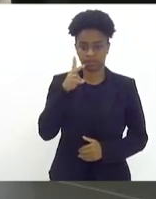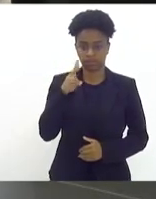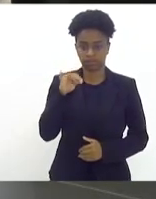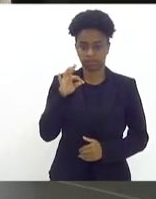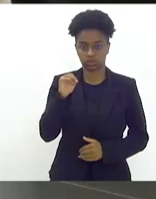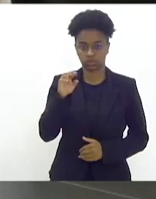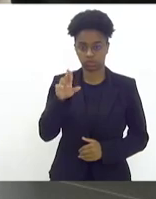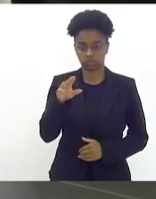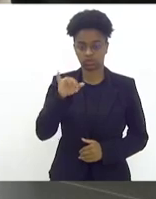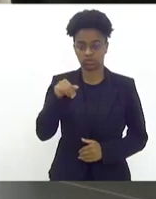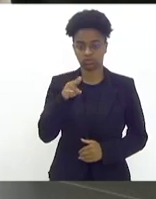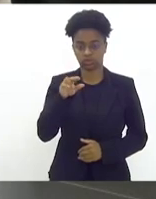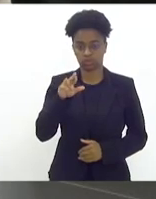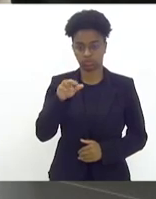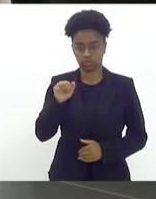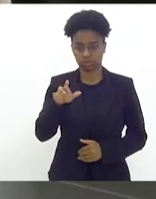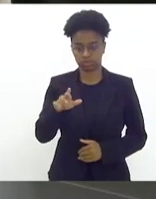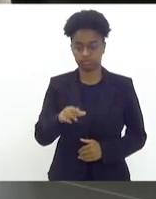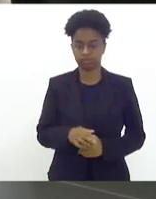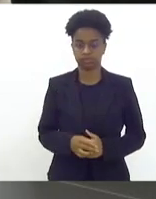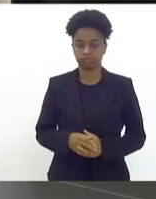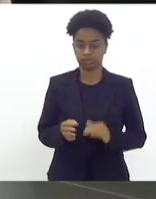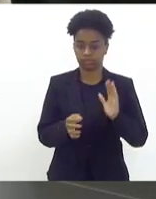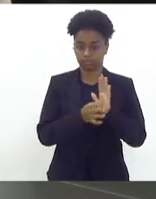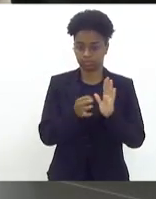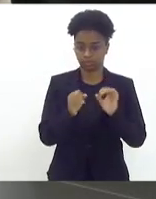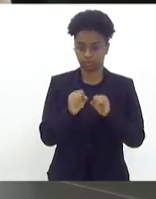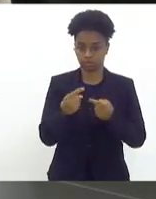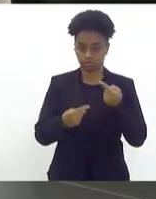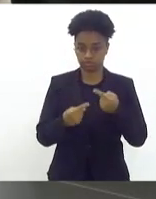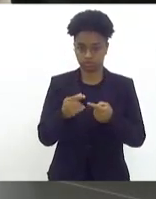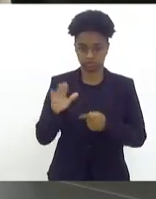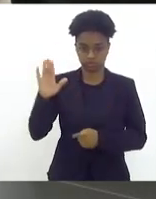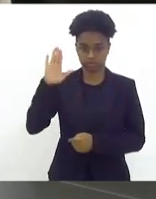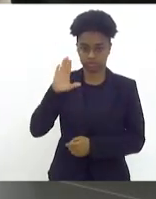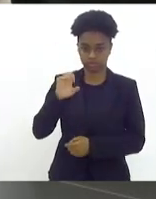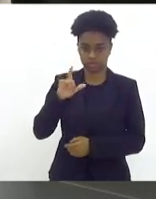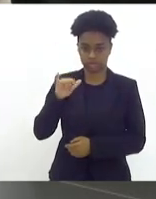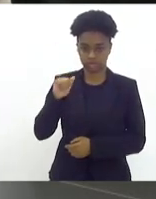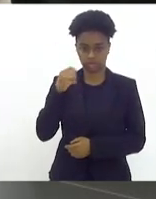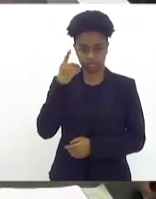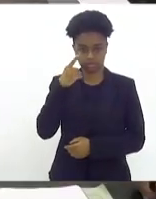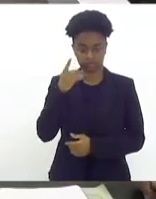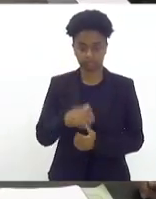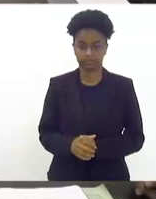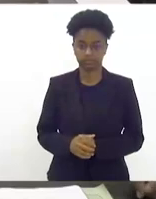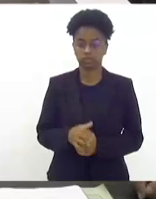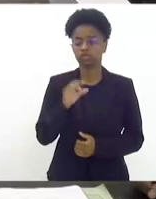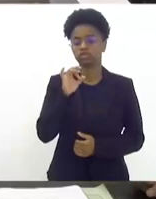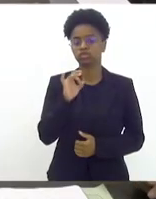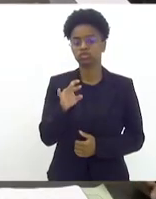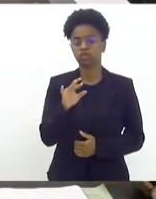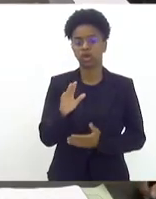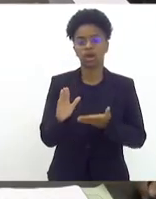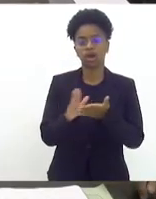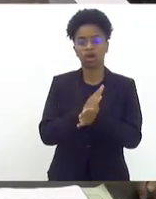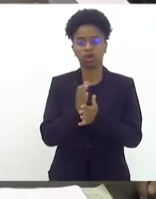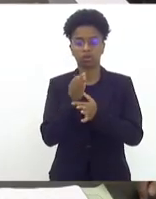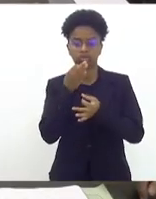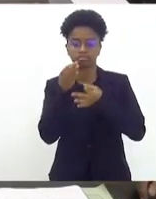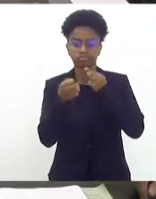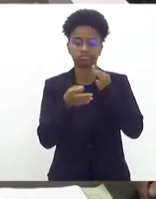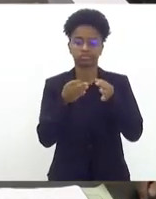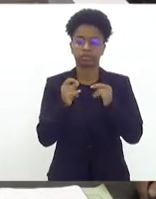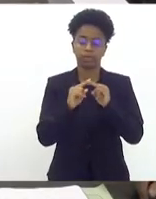é o parecer. Em discussão. Presidente. Pois não, deputada Célia. Só para fazer algumas considerações, mas né,